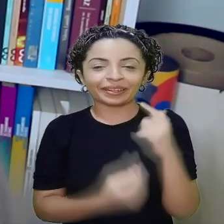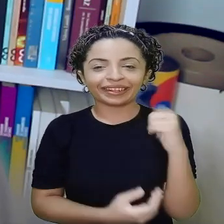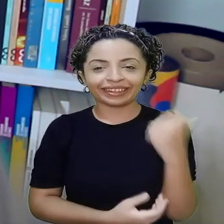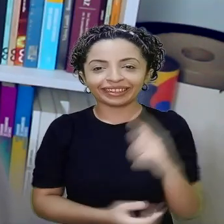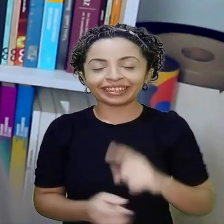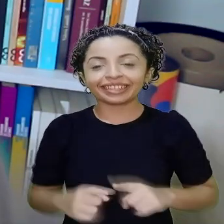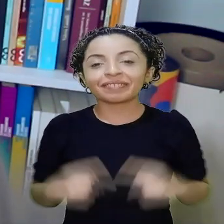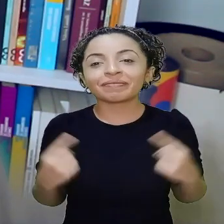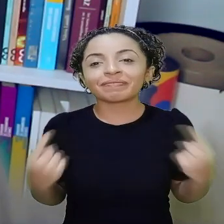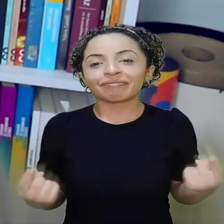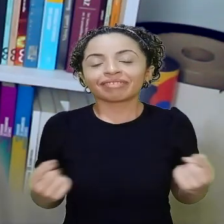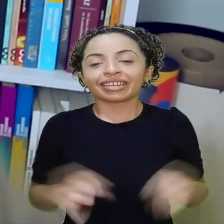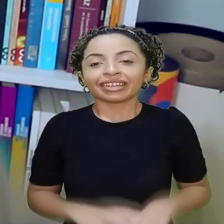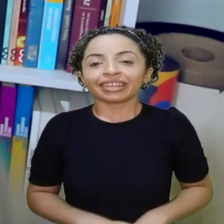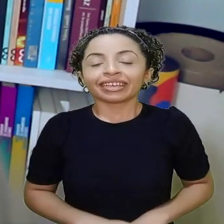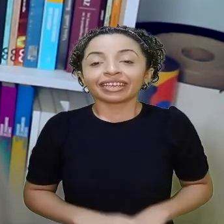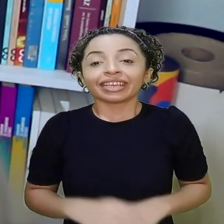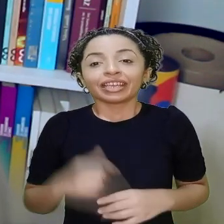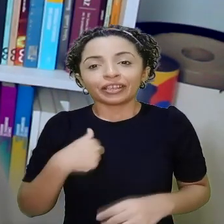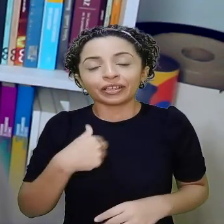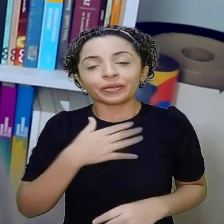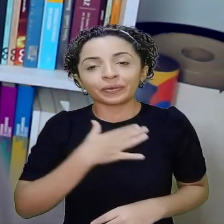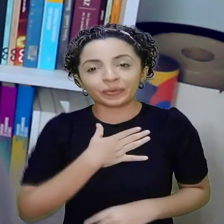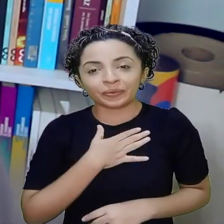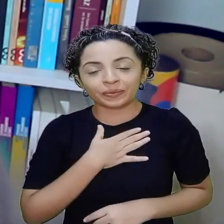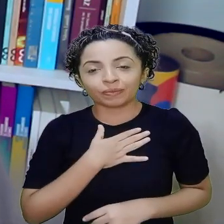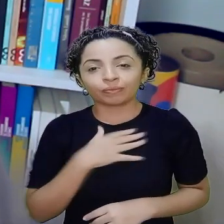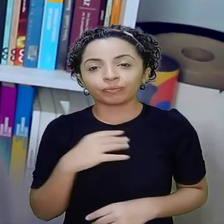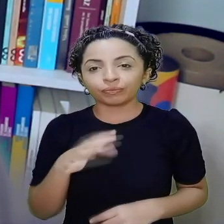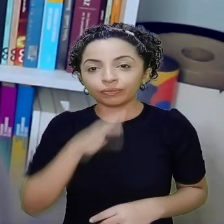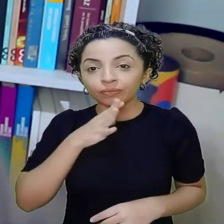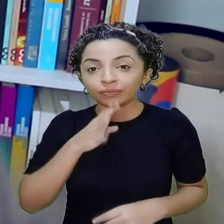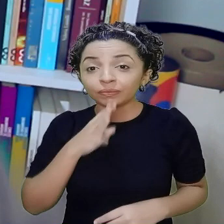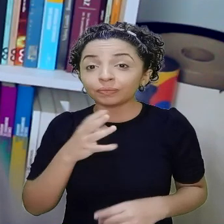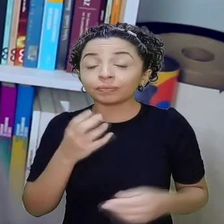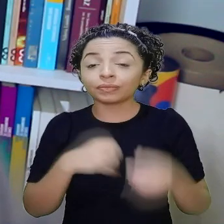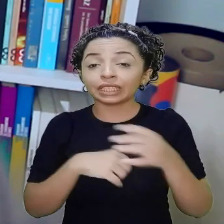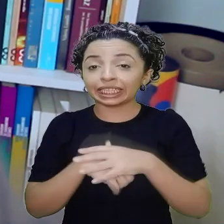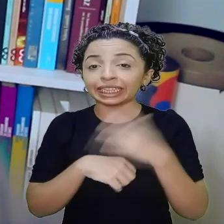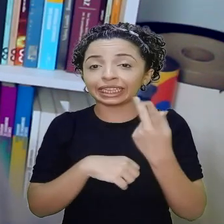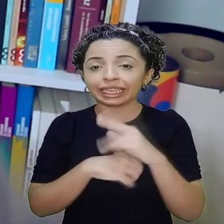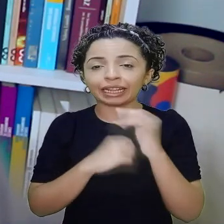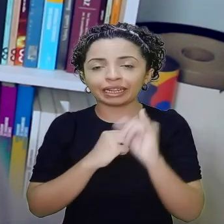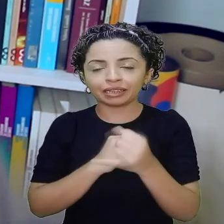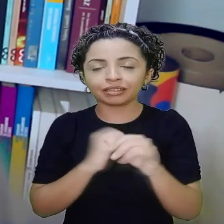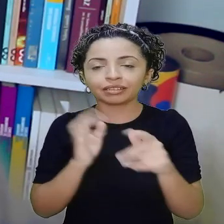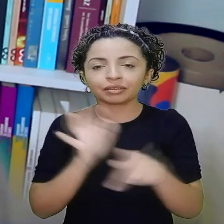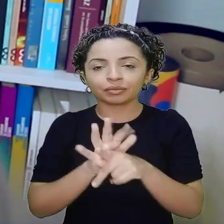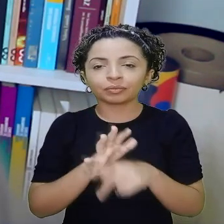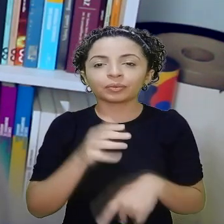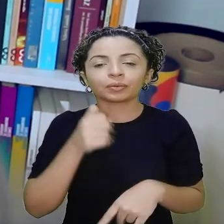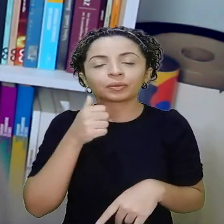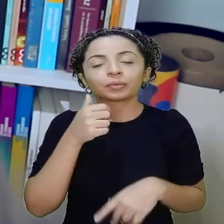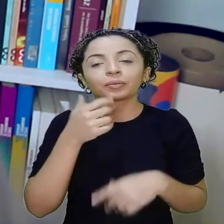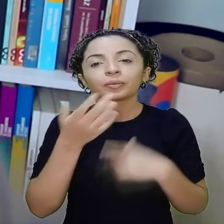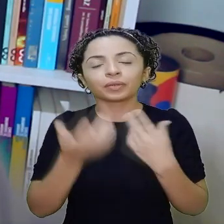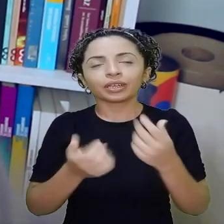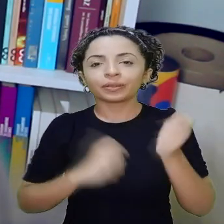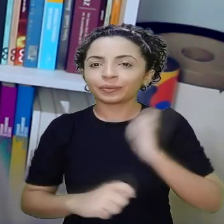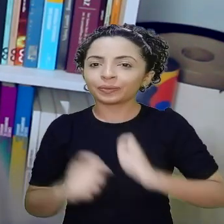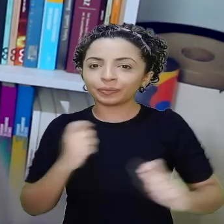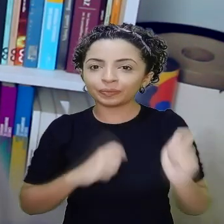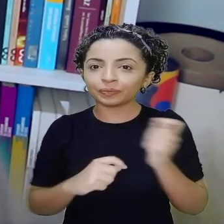esse livro. Eu acabei não fazendo muitas anotações sobre a minha leitura, assim. E eu